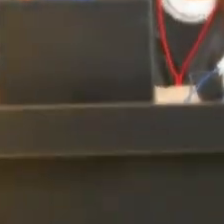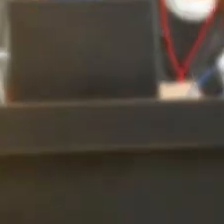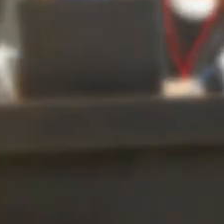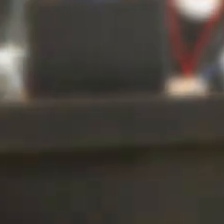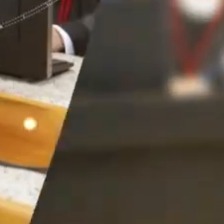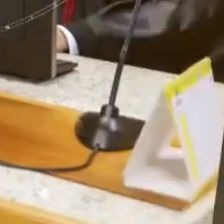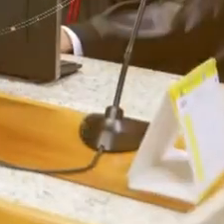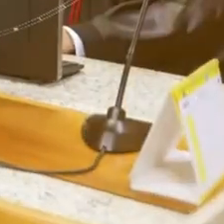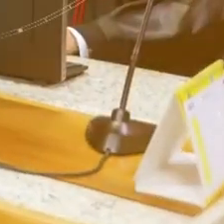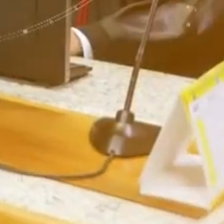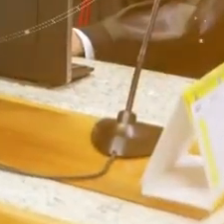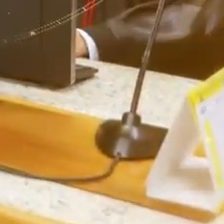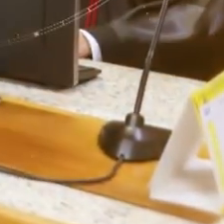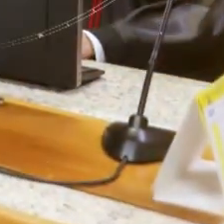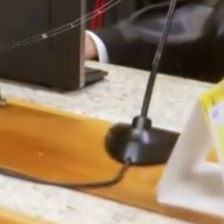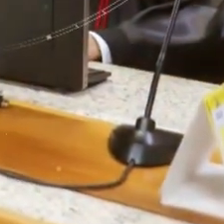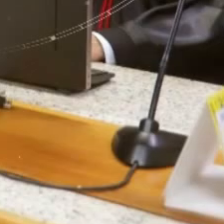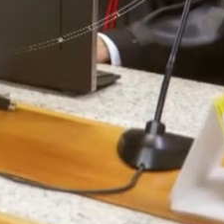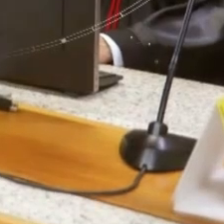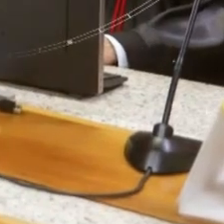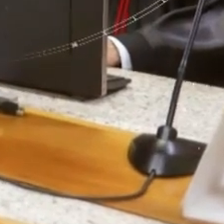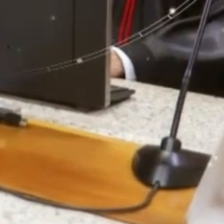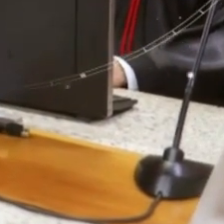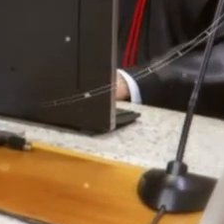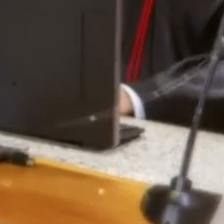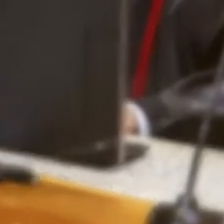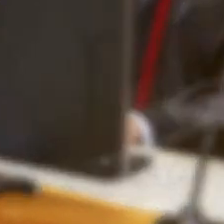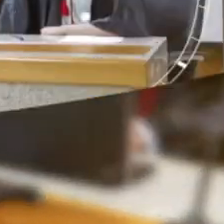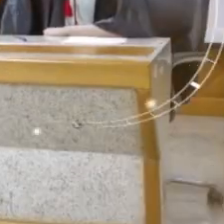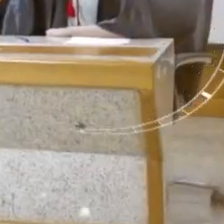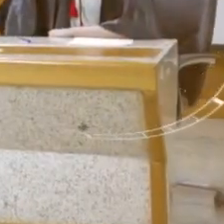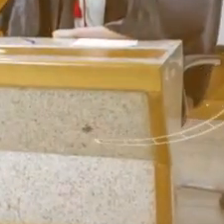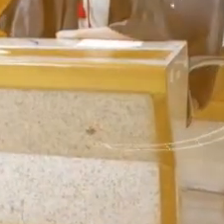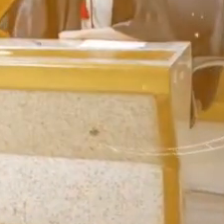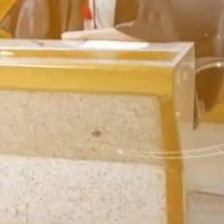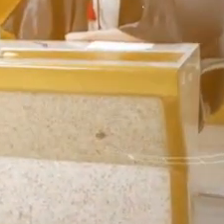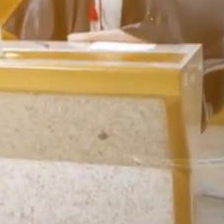Sequência de mais do plenário. Tribunal Regional Eleitoral da Paz e seus magistrados.